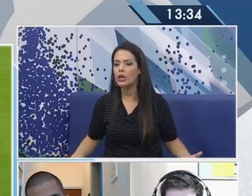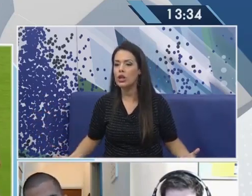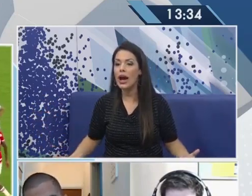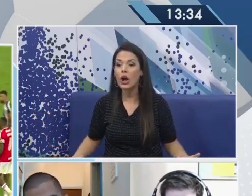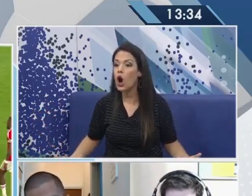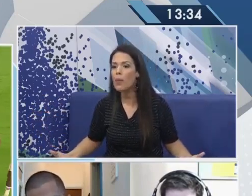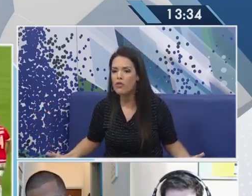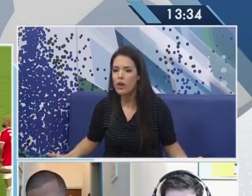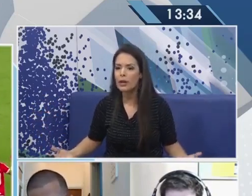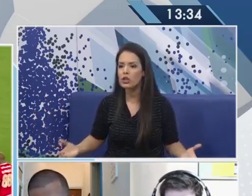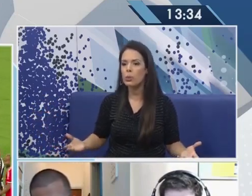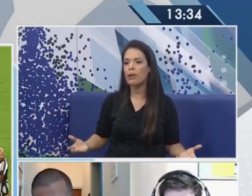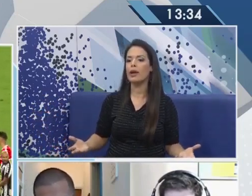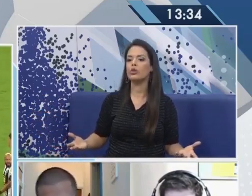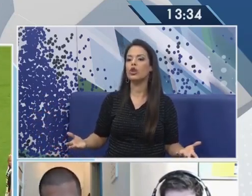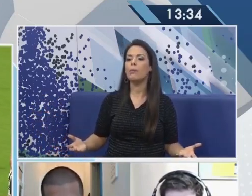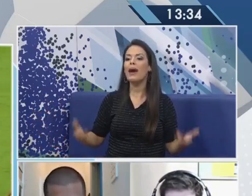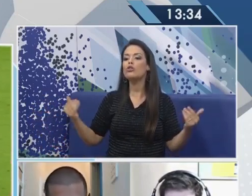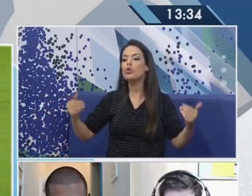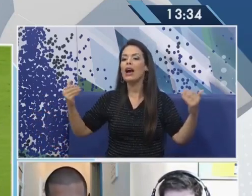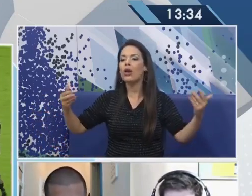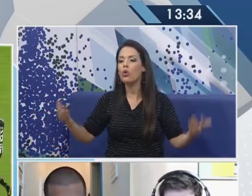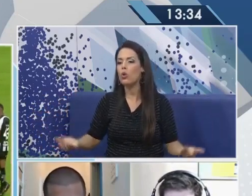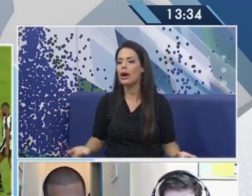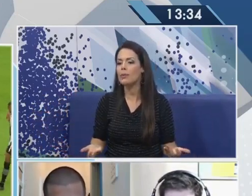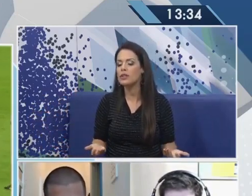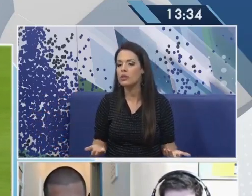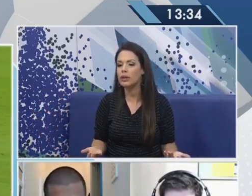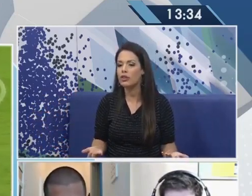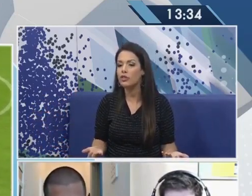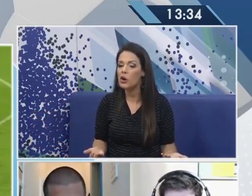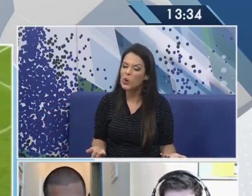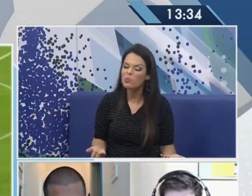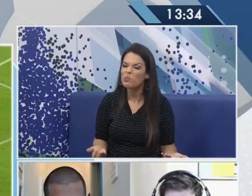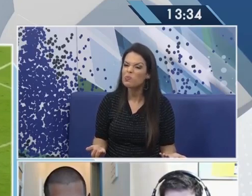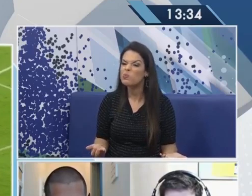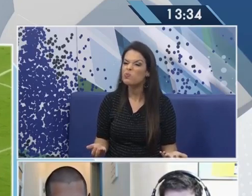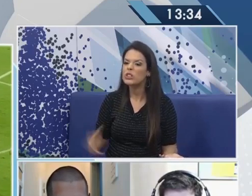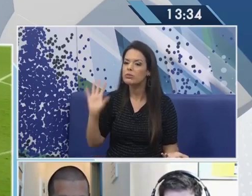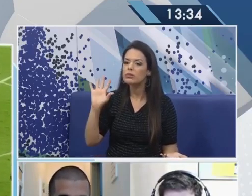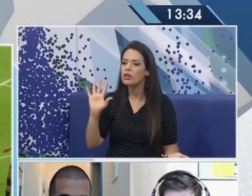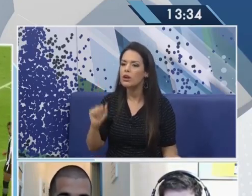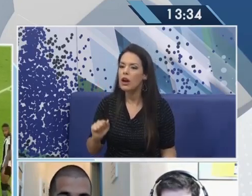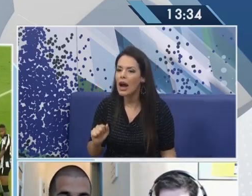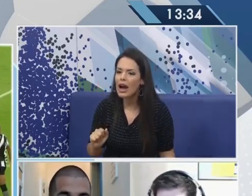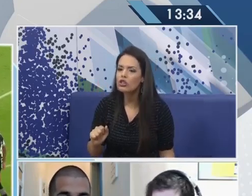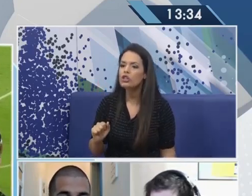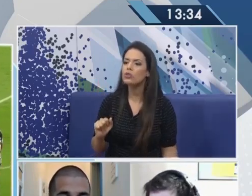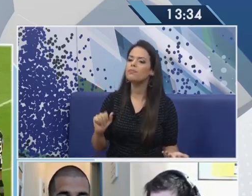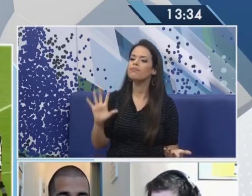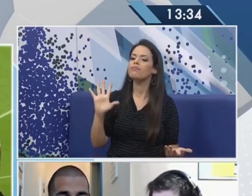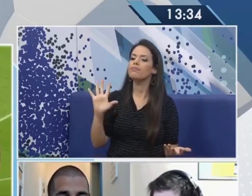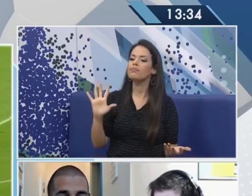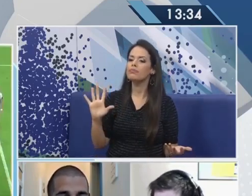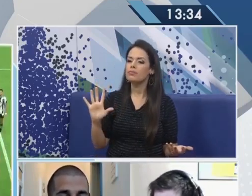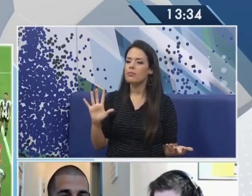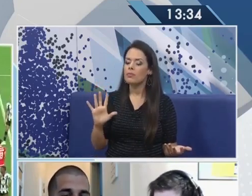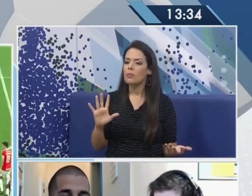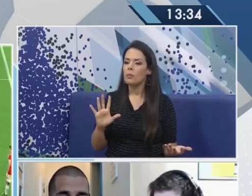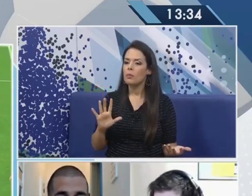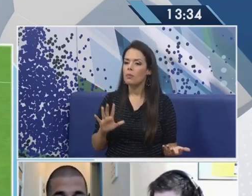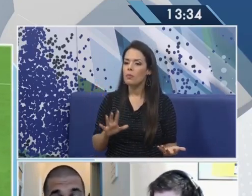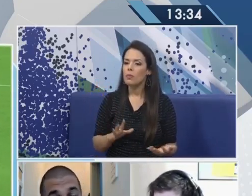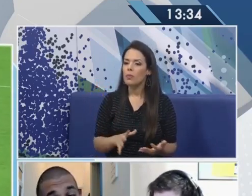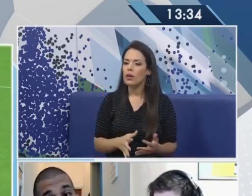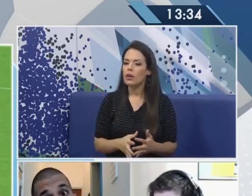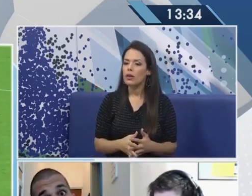voando na grande área, obviamente, é um pênalti. Mas o Calu com a camisa do Botafogo, É porque a se gente... o juiz não dá o pênalti pro